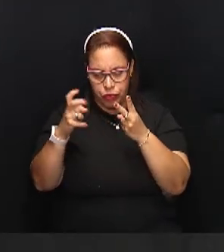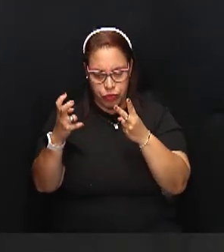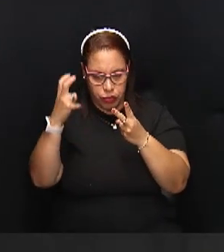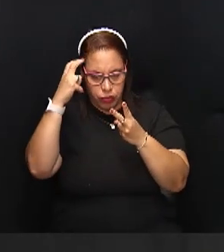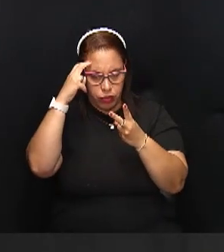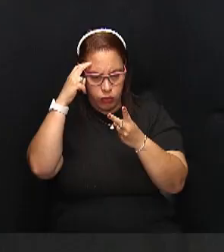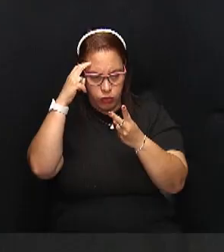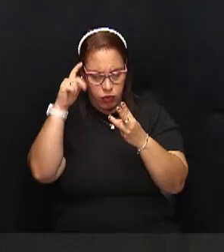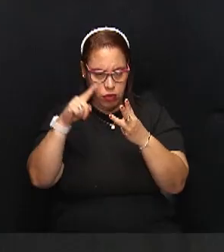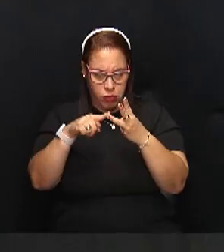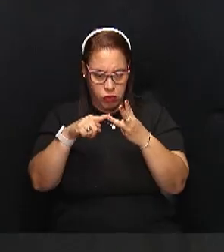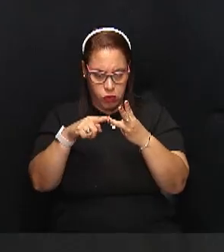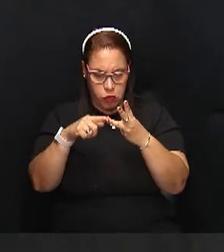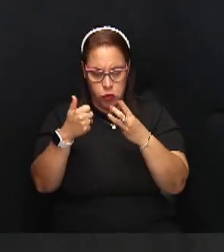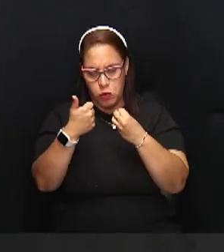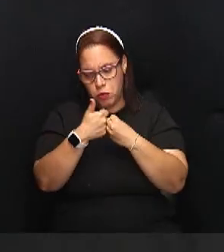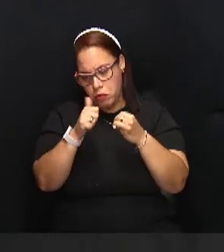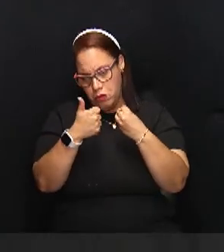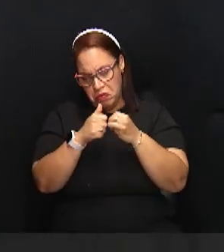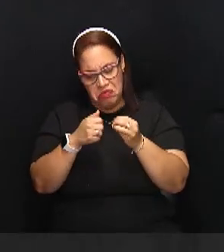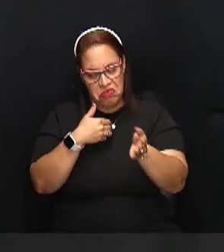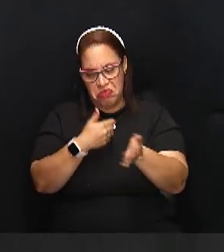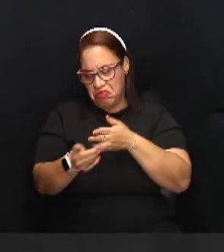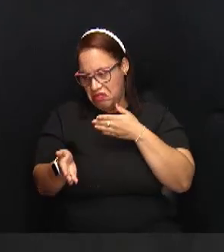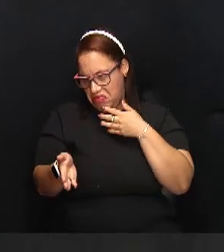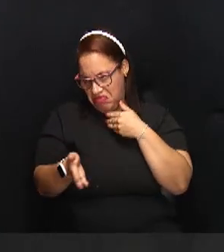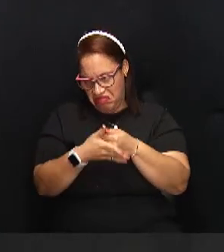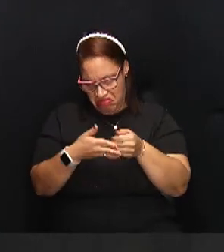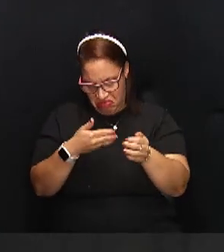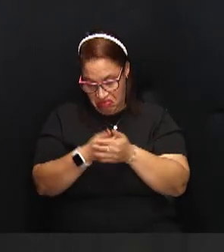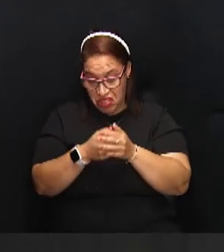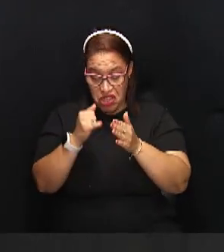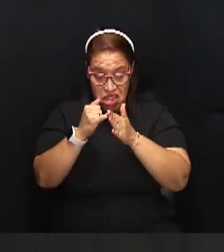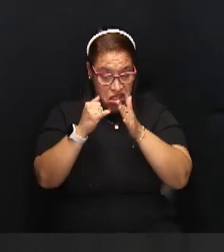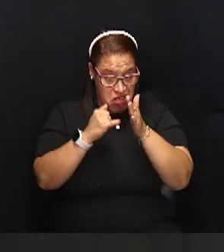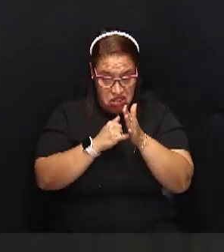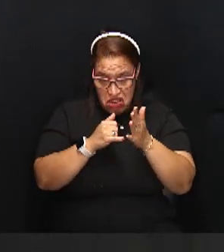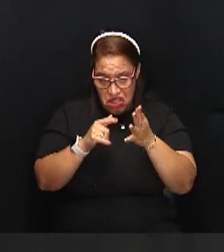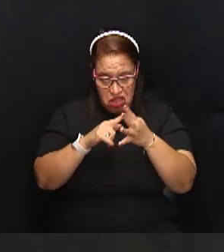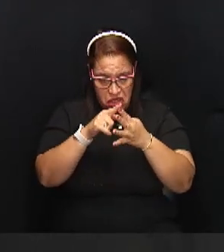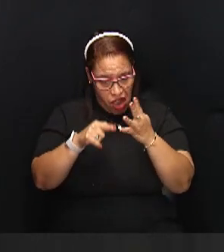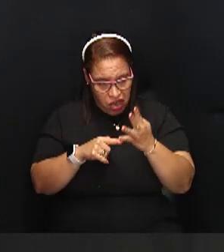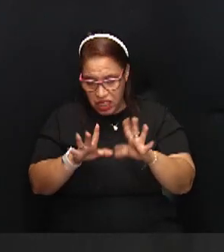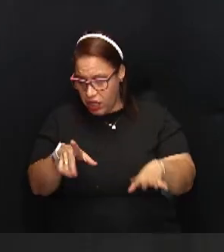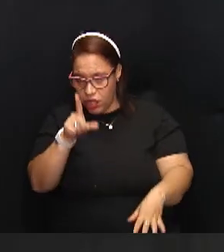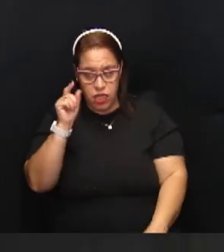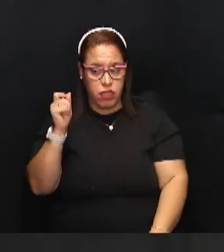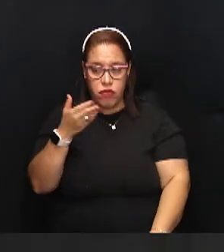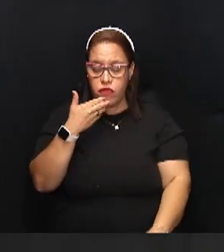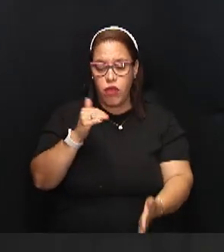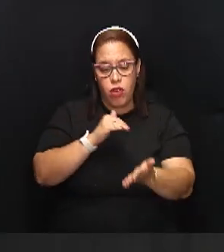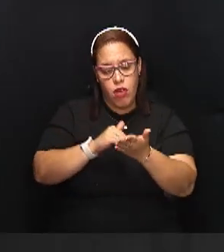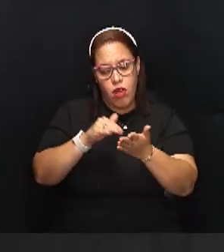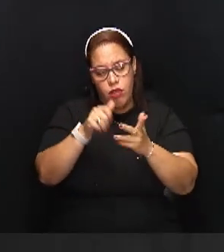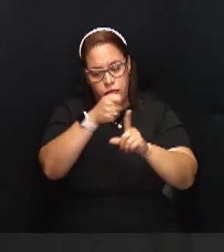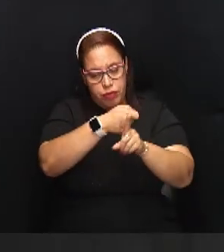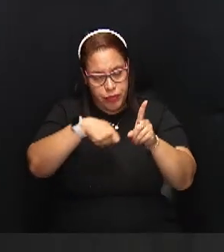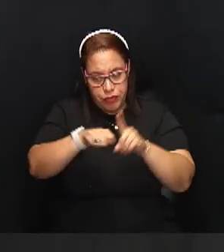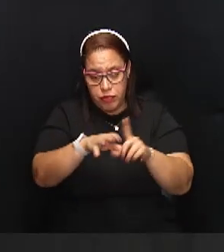cultura, pode ser transporte, enfim, né? Algumas entidades, Secretaria de Ciência